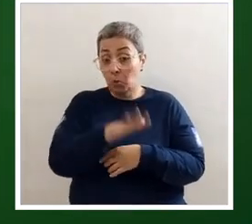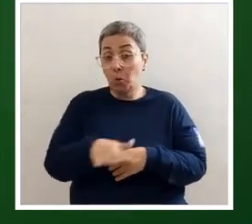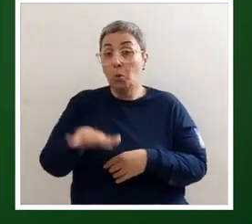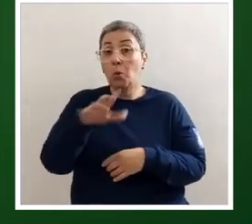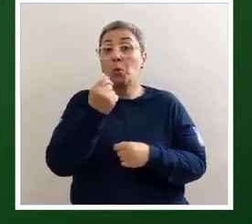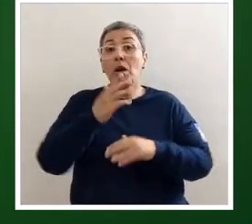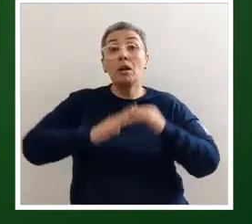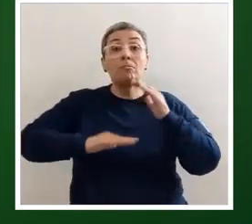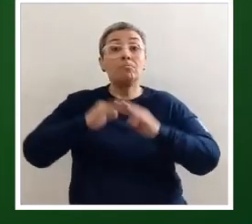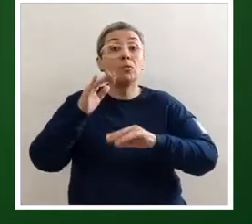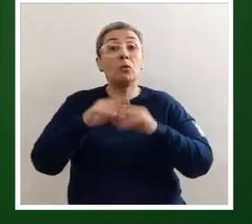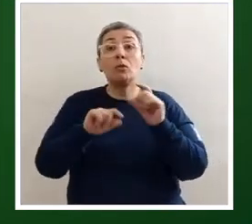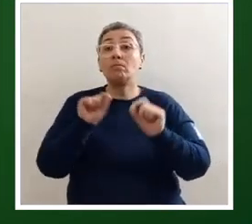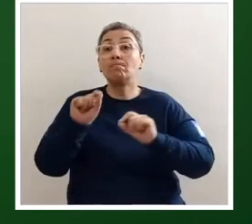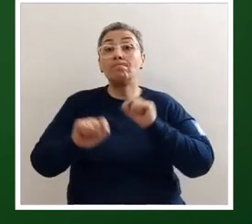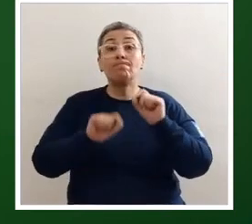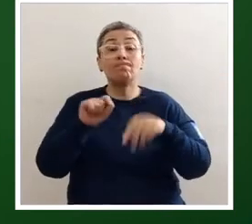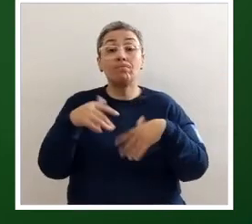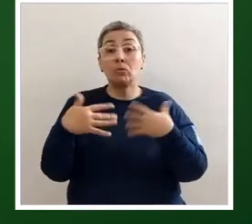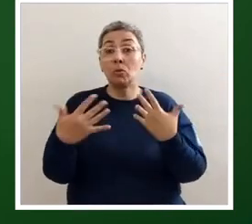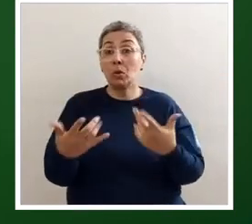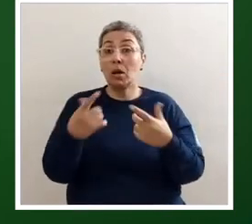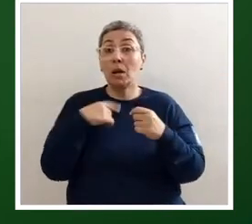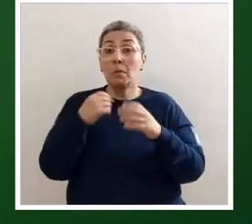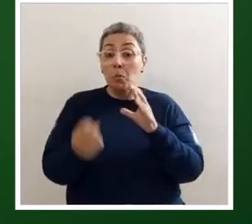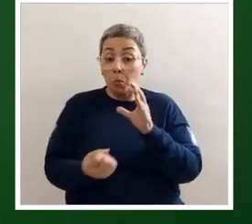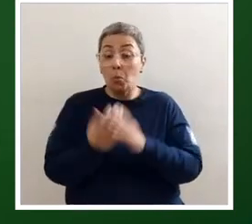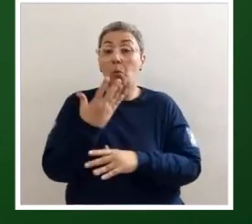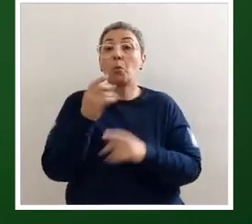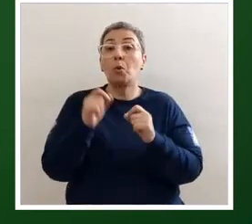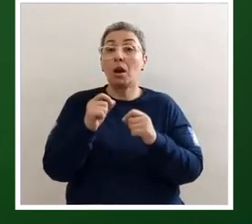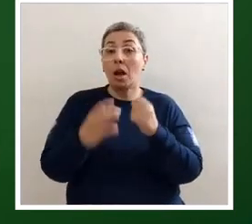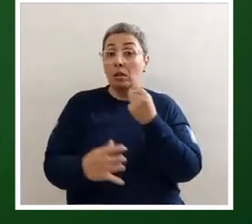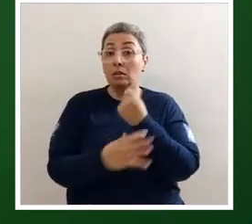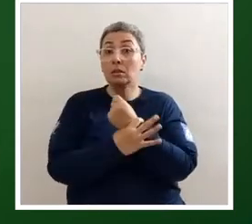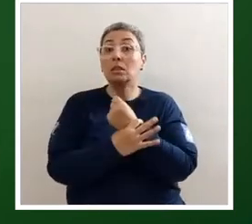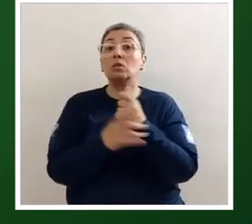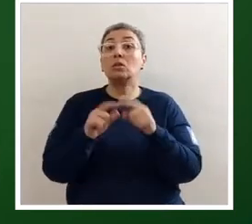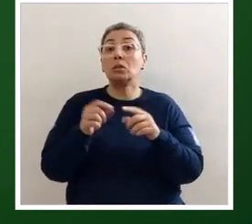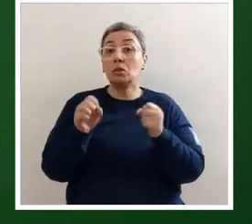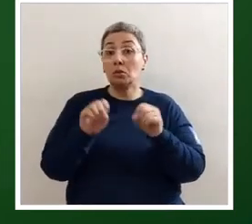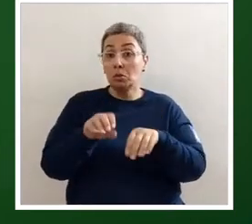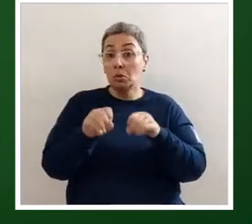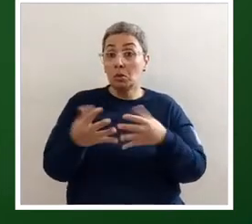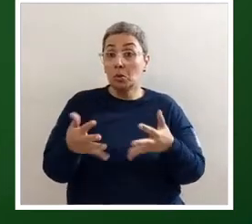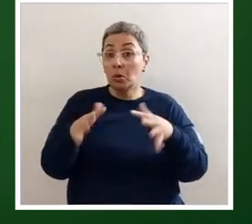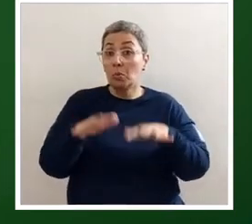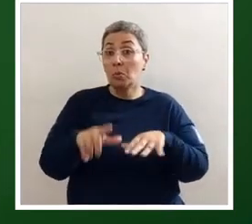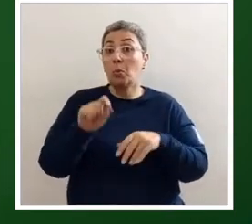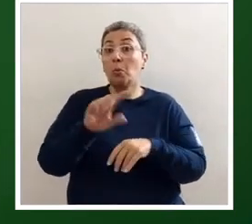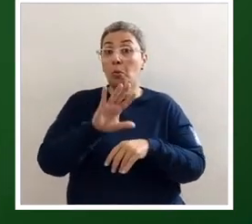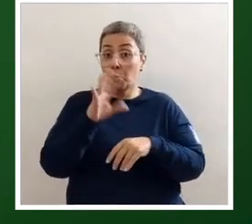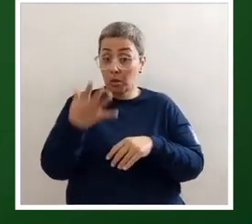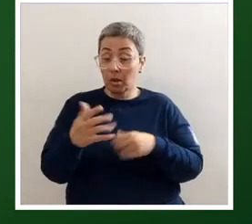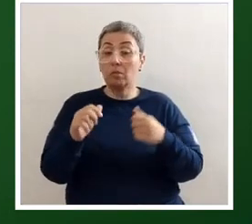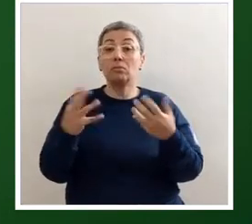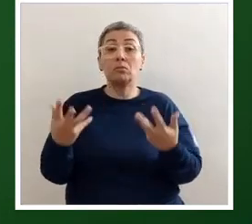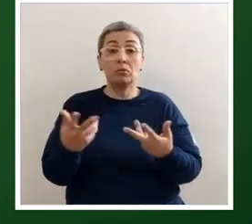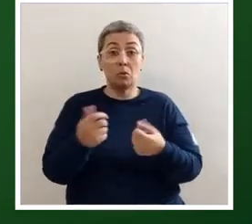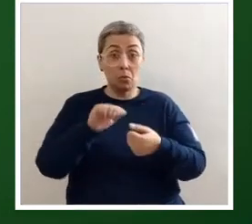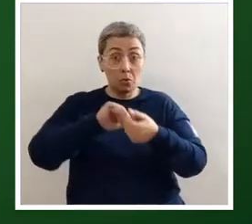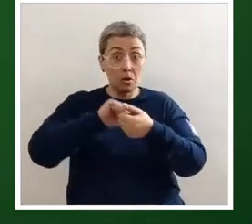que ações nós estamos fazendo para implementar e garantir que a educação inclusive aconteça com qualidade